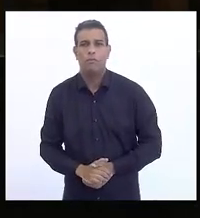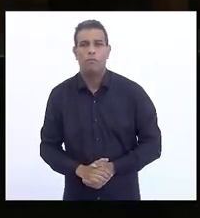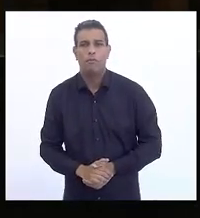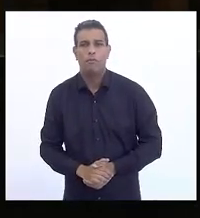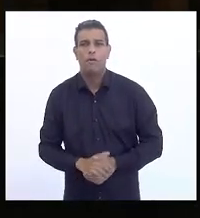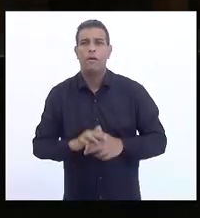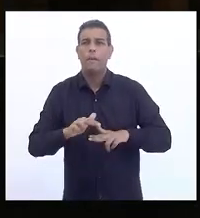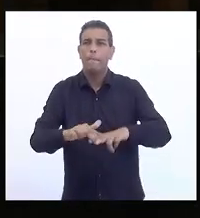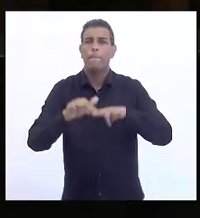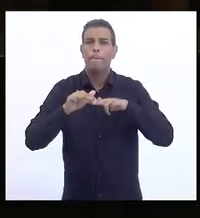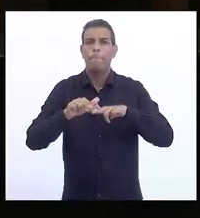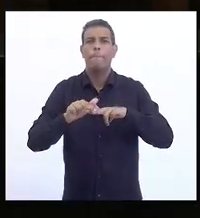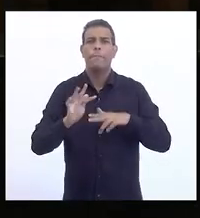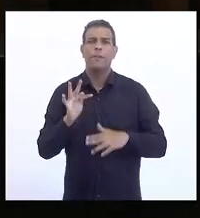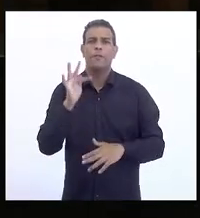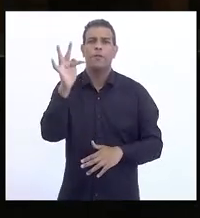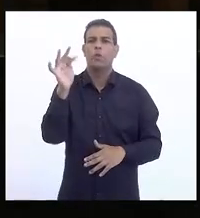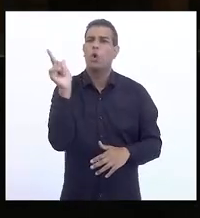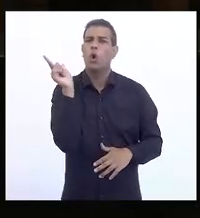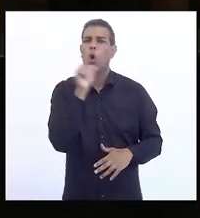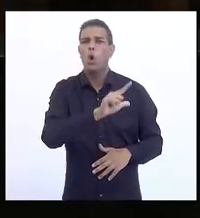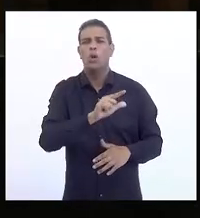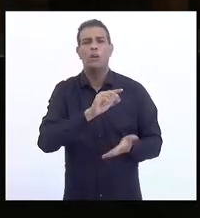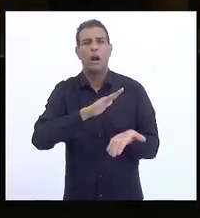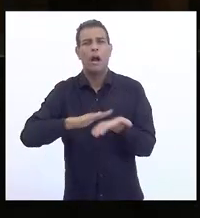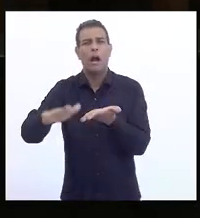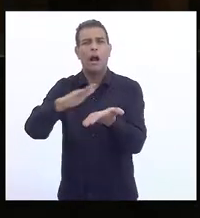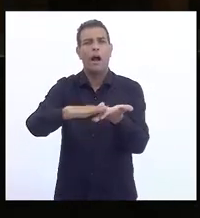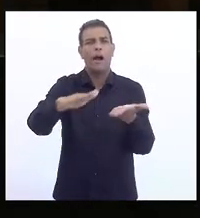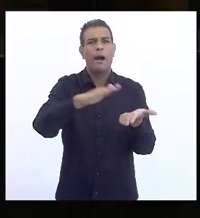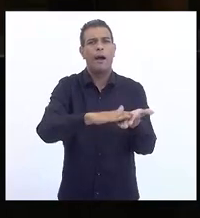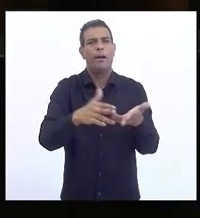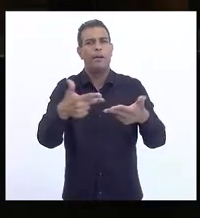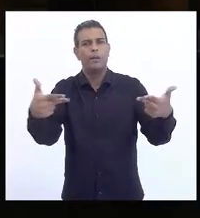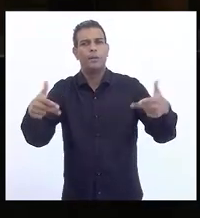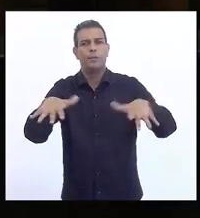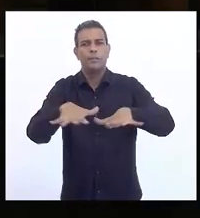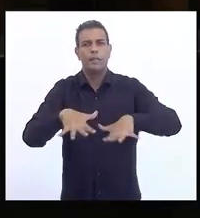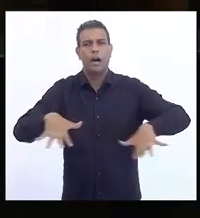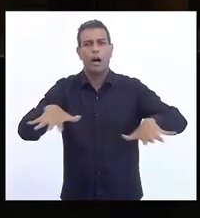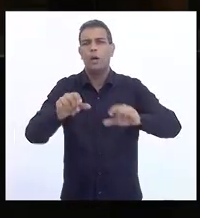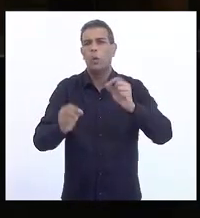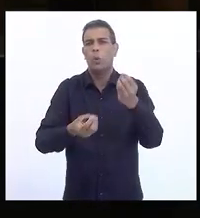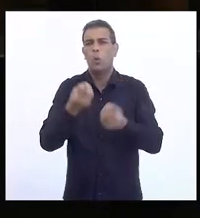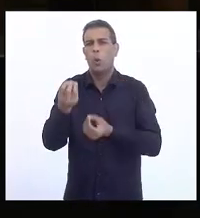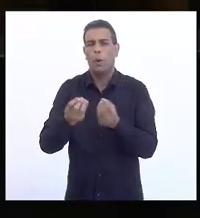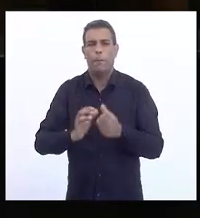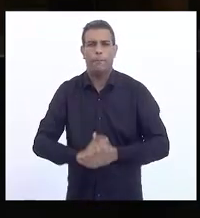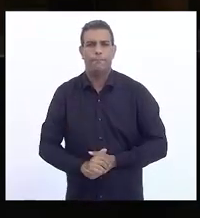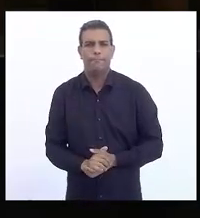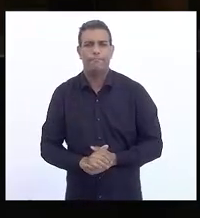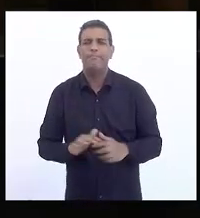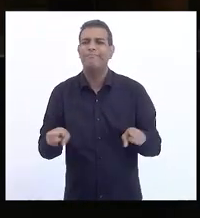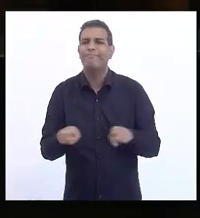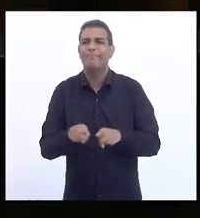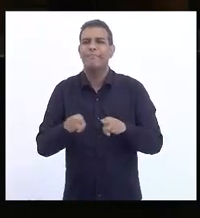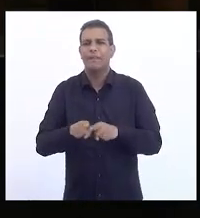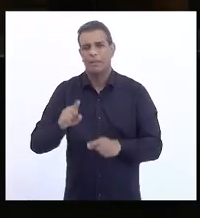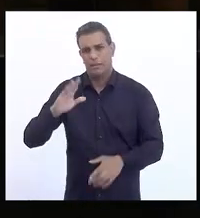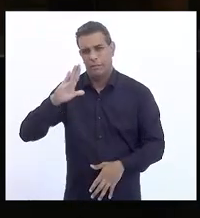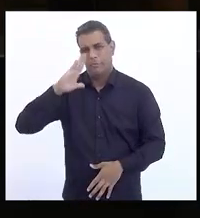E por isso temos previsão para os gastos de receitas e despesas. Isso se deu